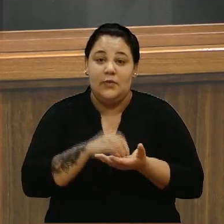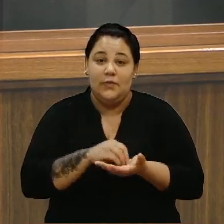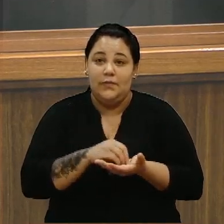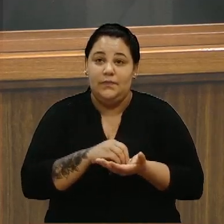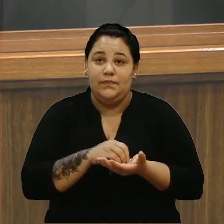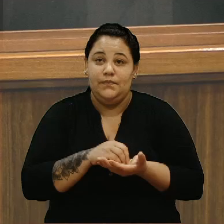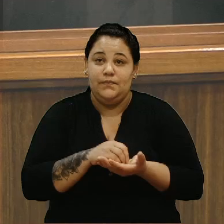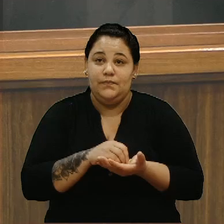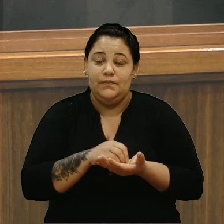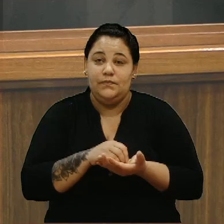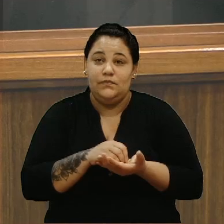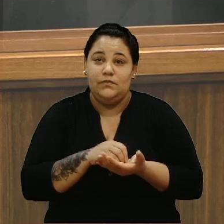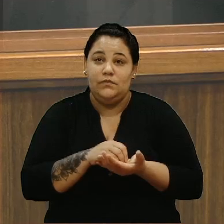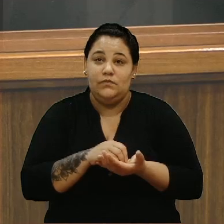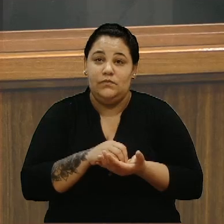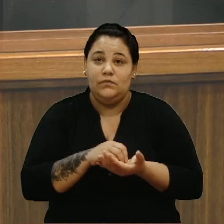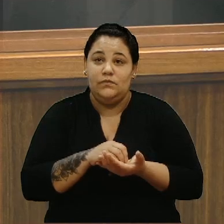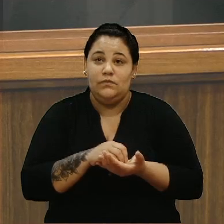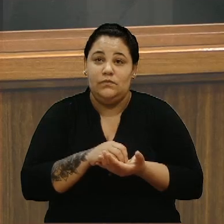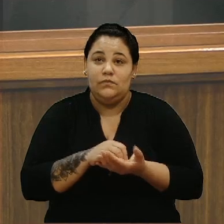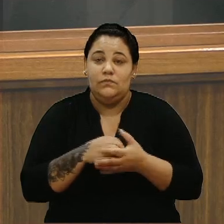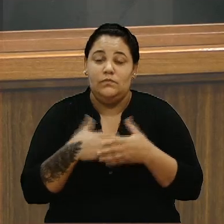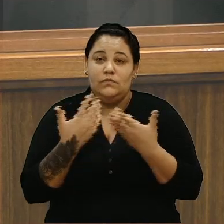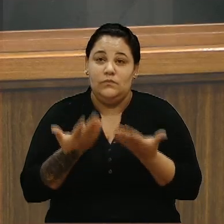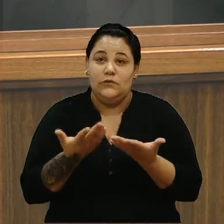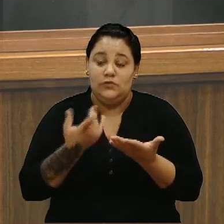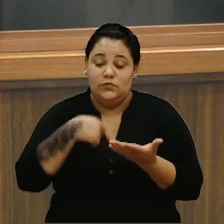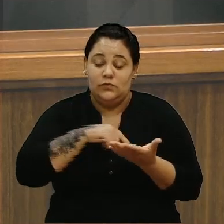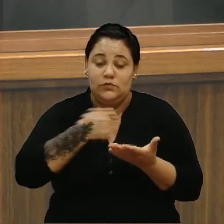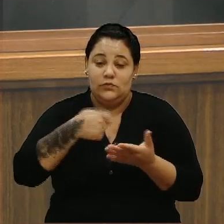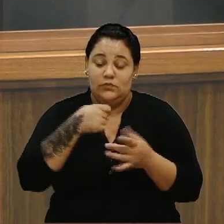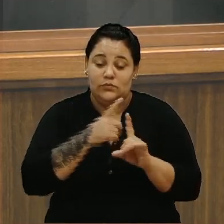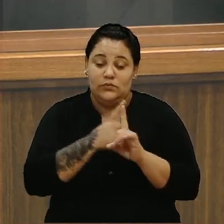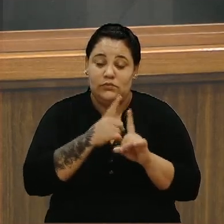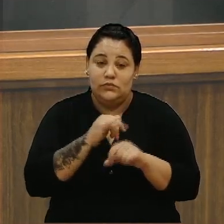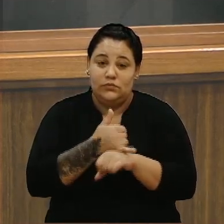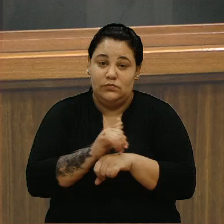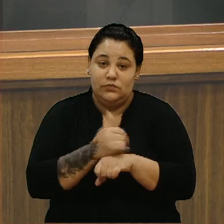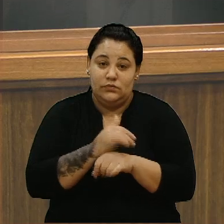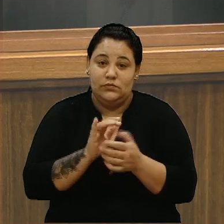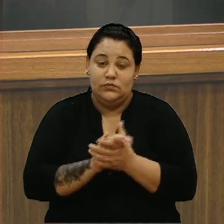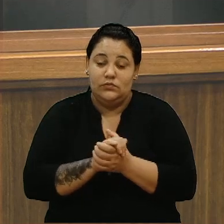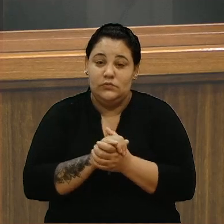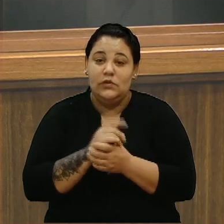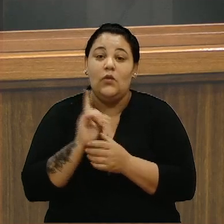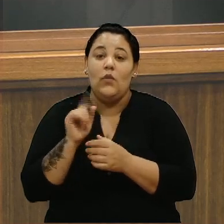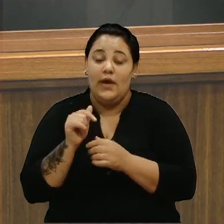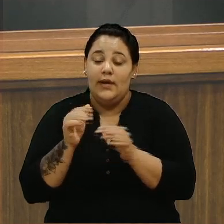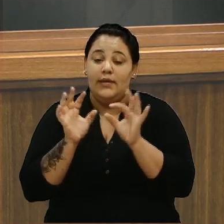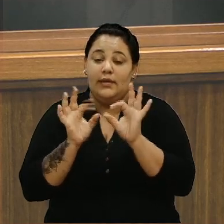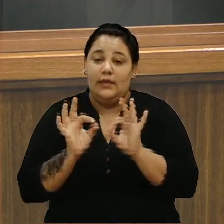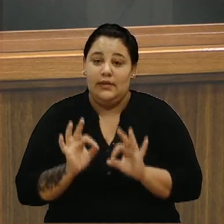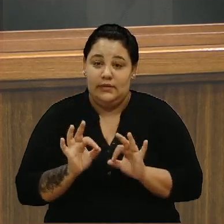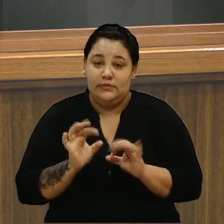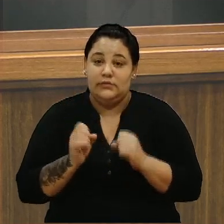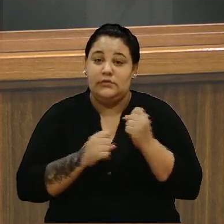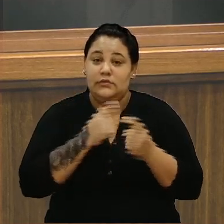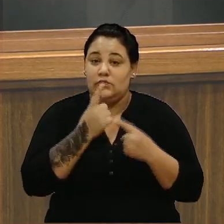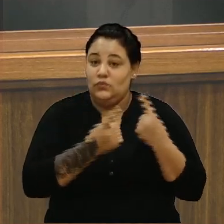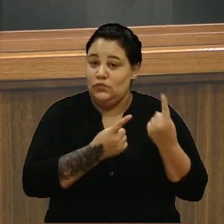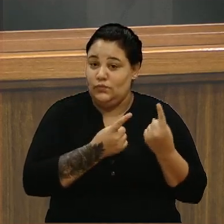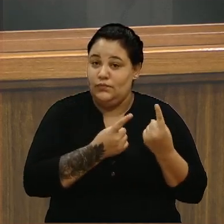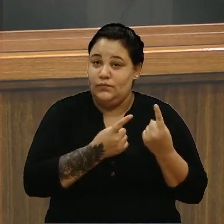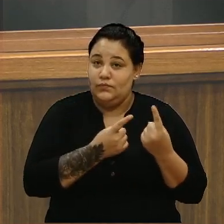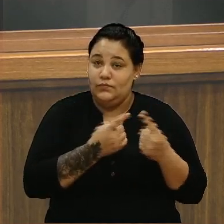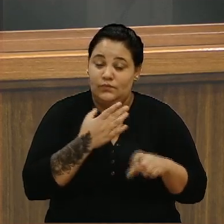aquele morro, enfim, nós temos que buscar alternativa. Então, são questões, algumas delas entram